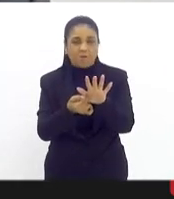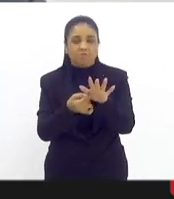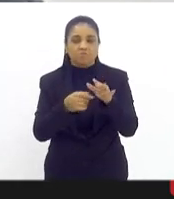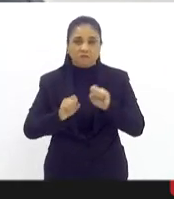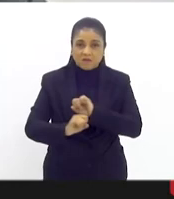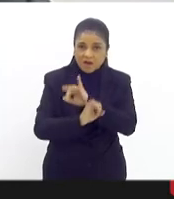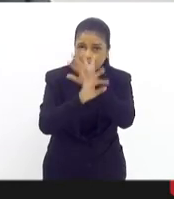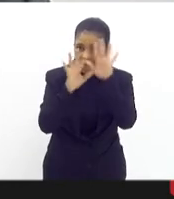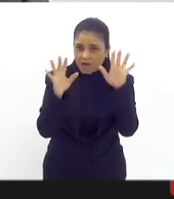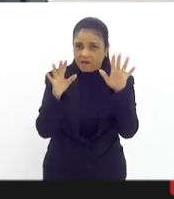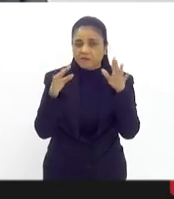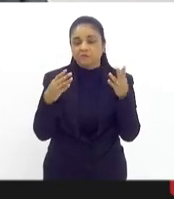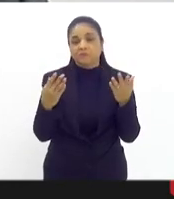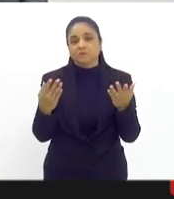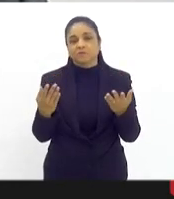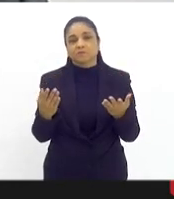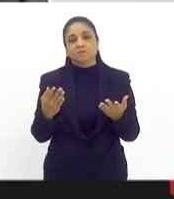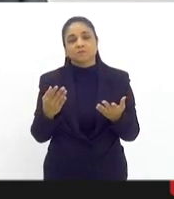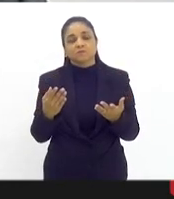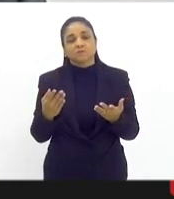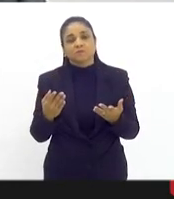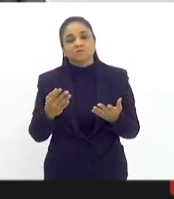clareza, mas nós estamos falando de